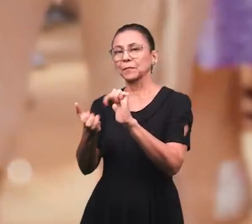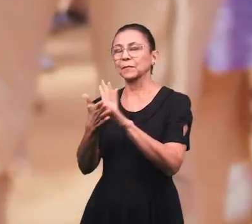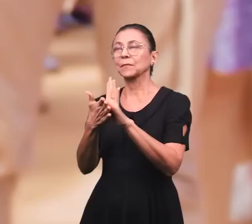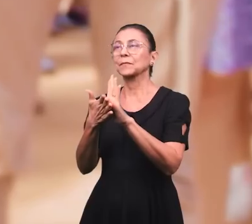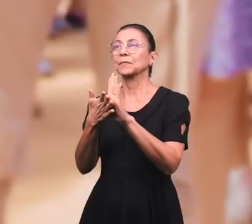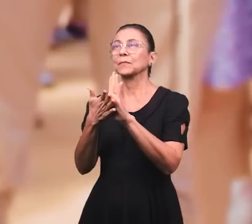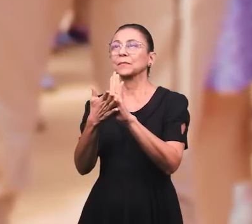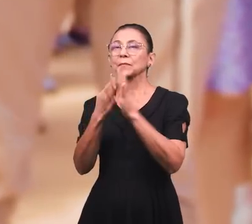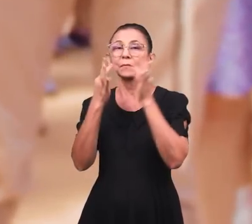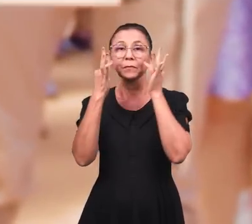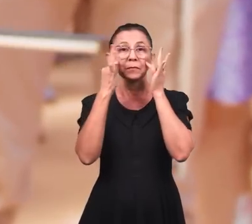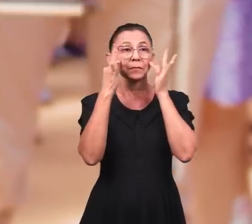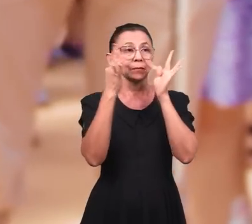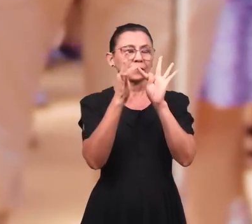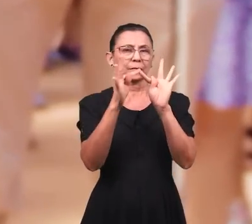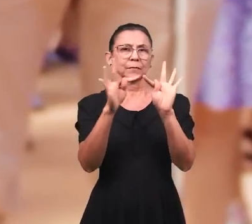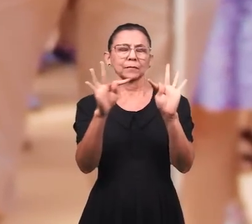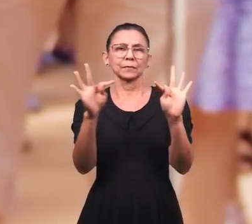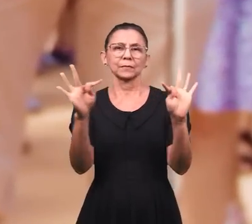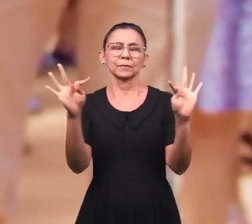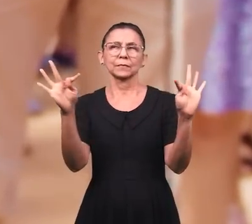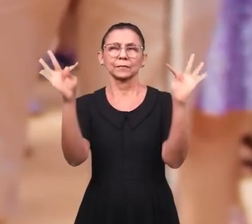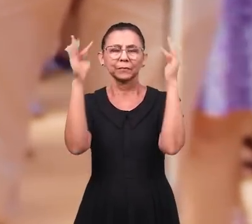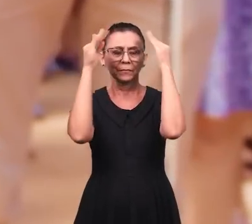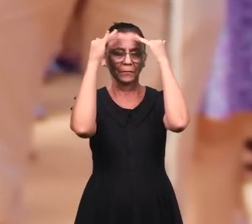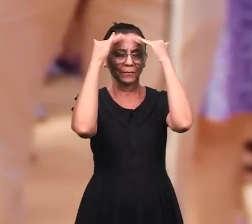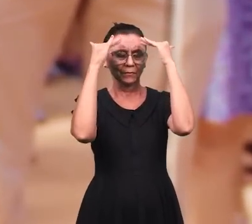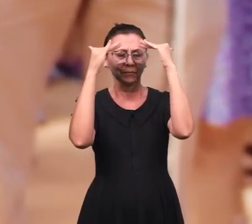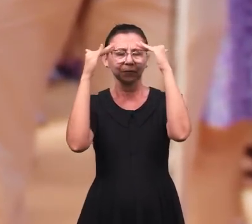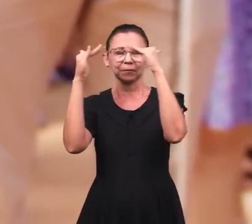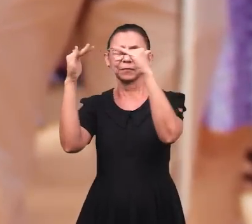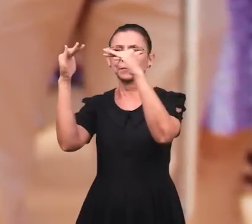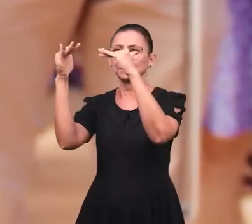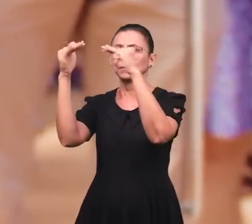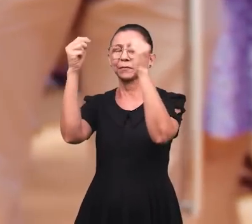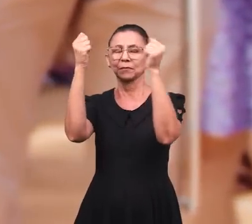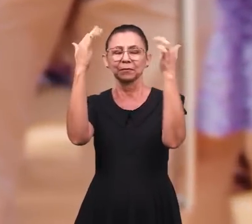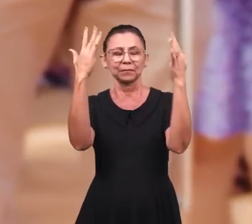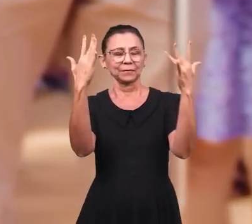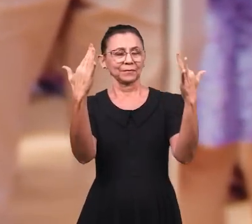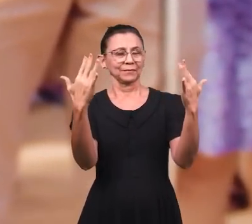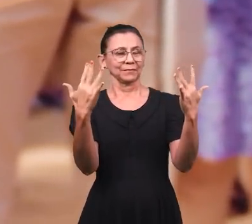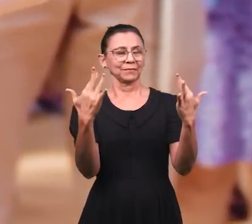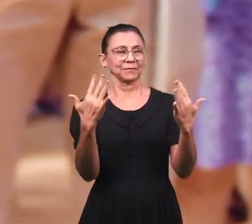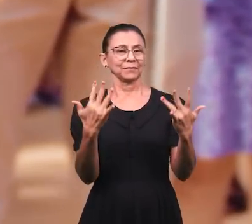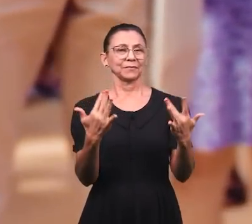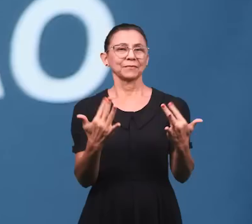louvor, um vaso de honra e bênção,